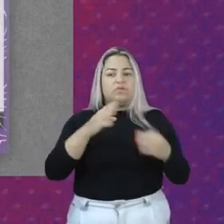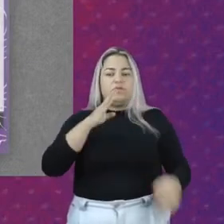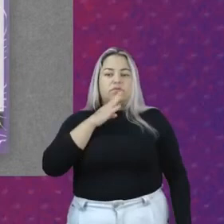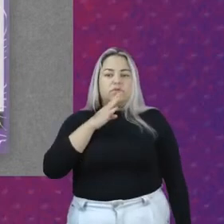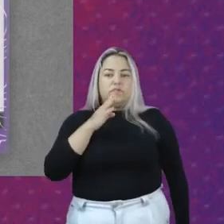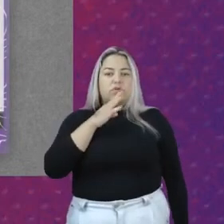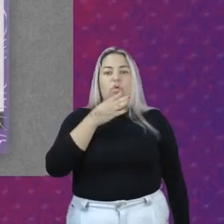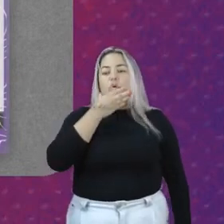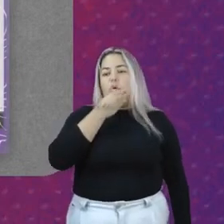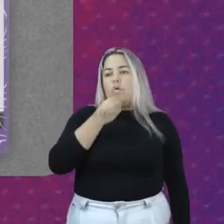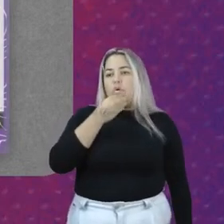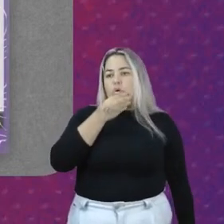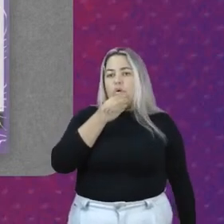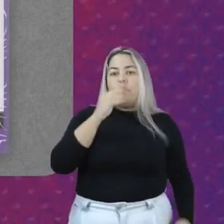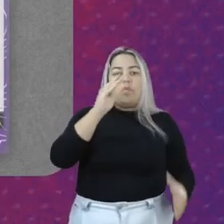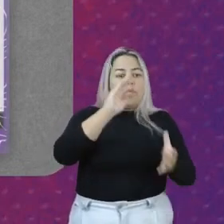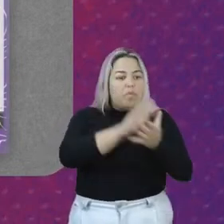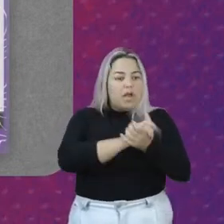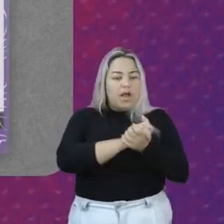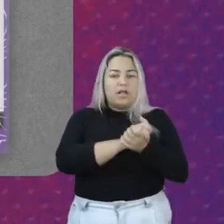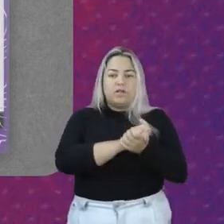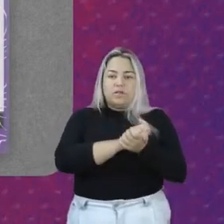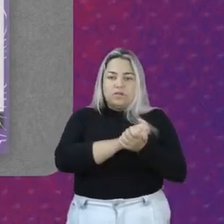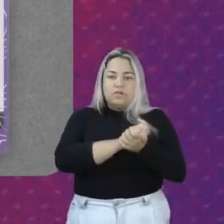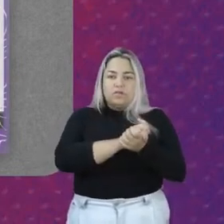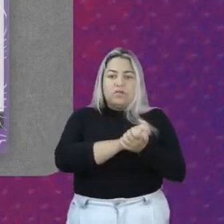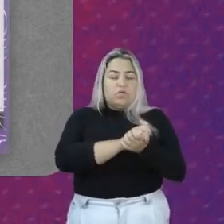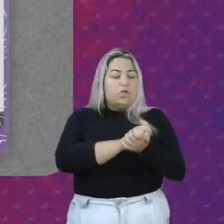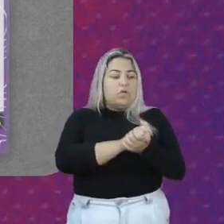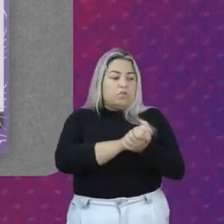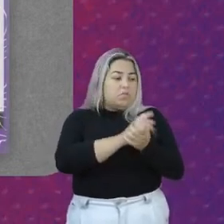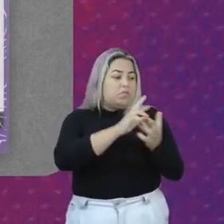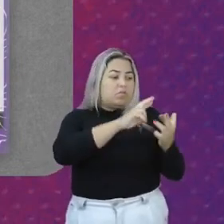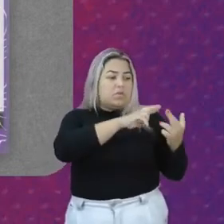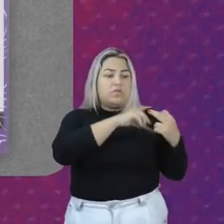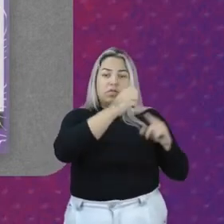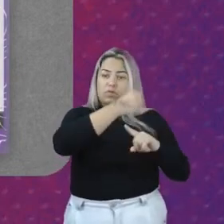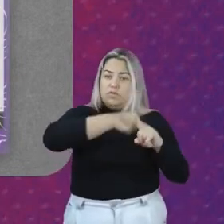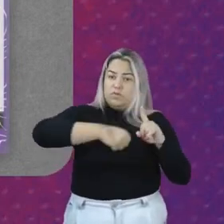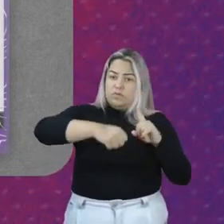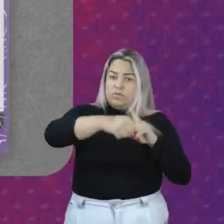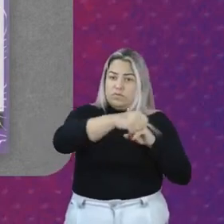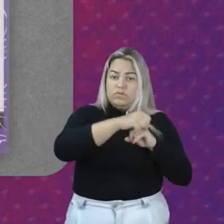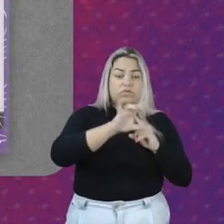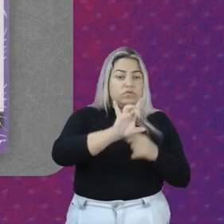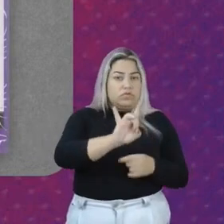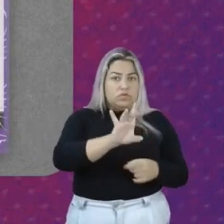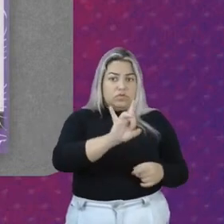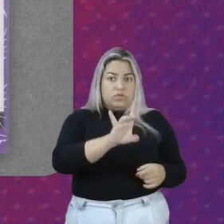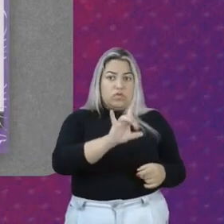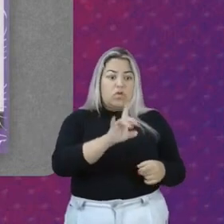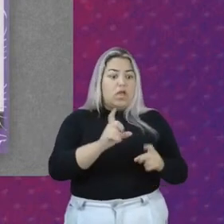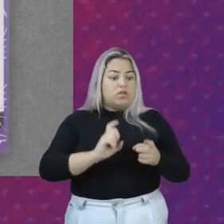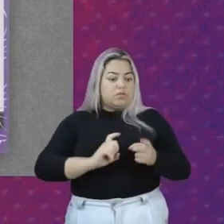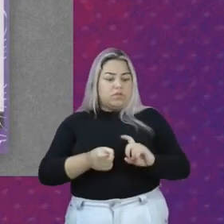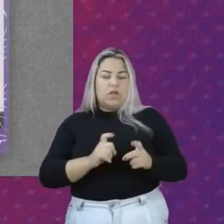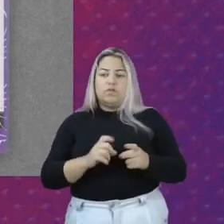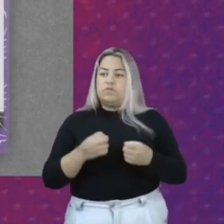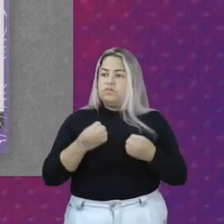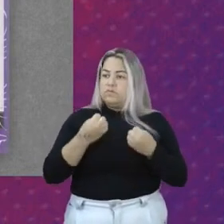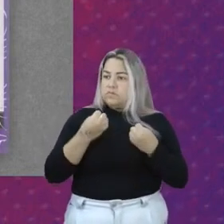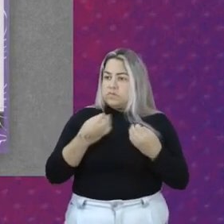Reconhecia o homem, o marido, né, o homem casado, como chefe da sociedade conjugal, cabendo a ele, né, administrar os bens